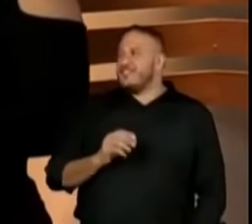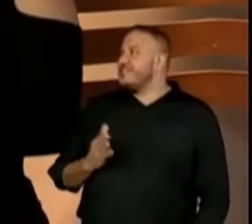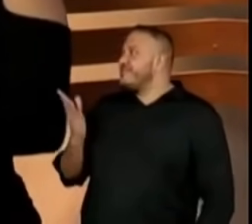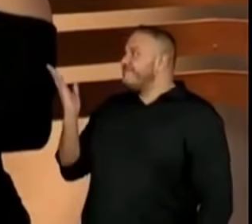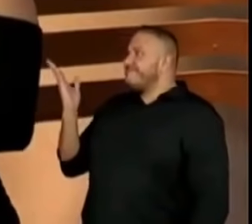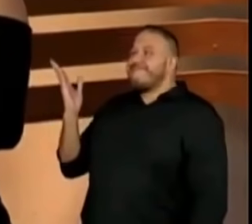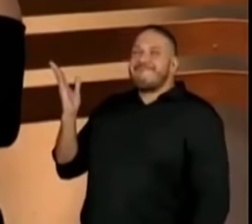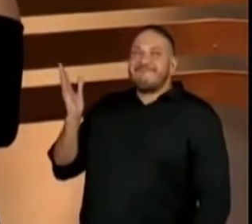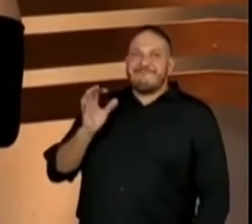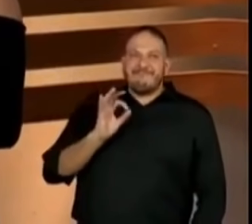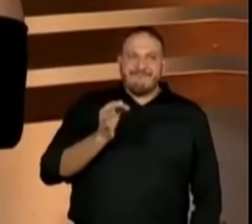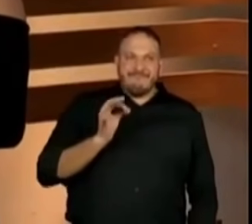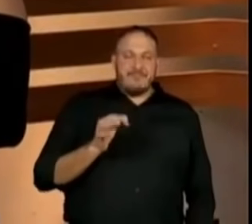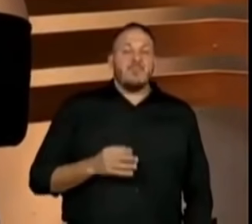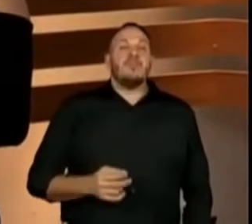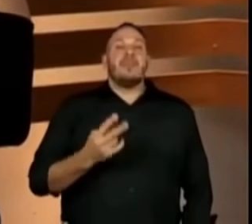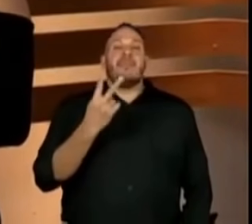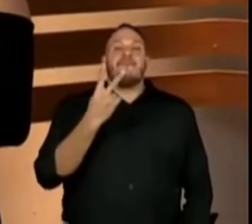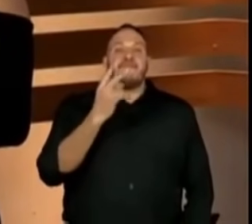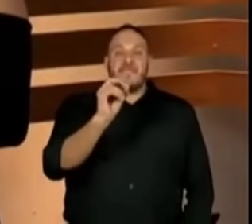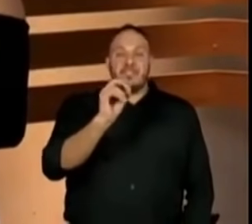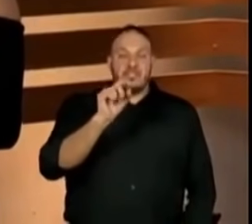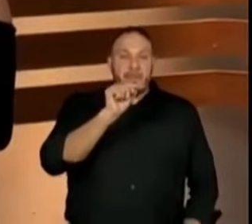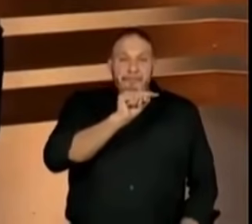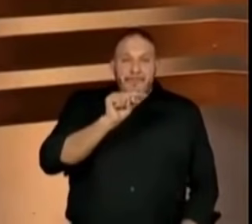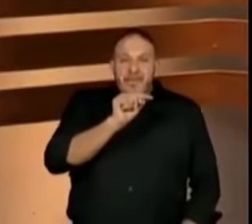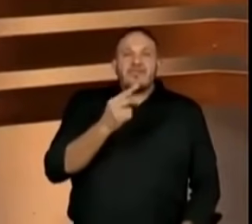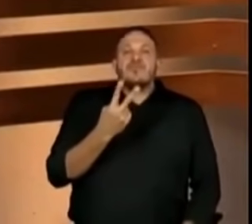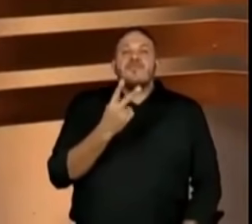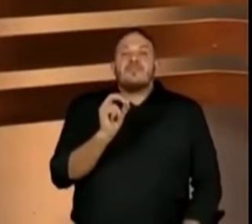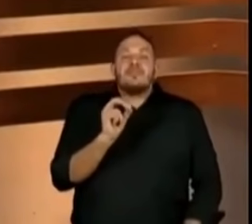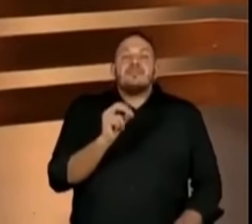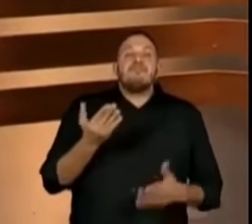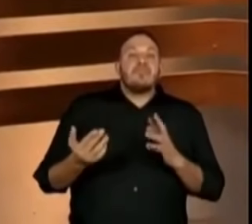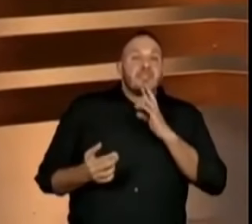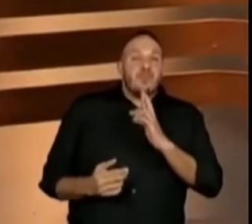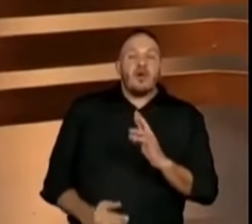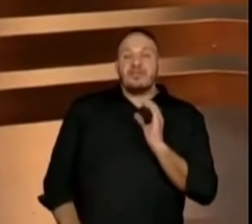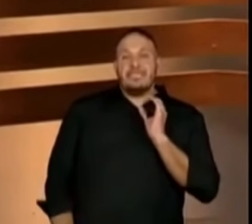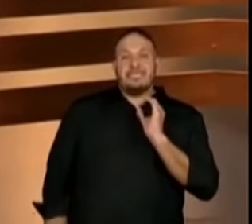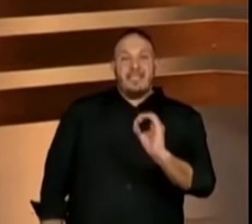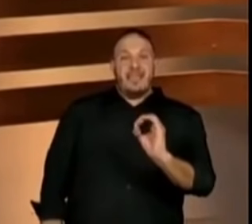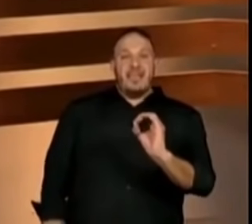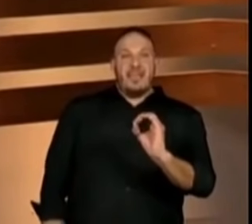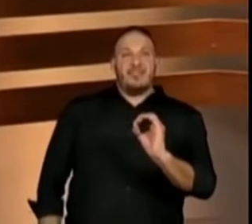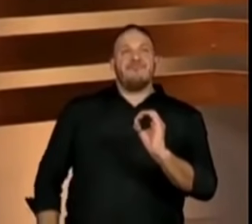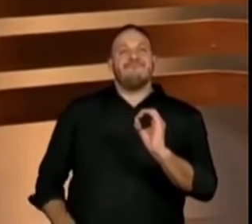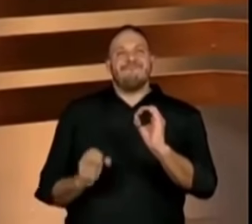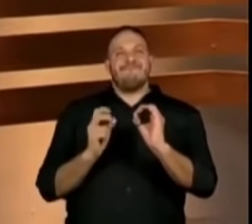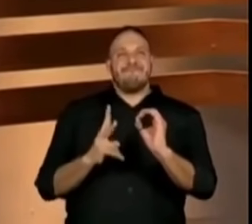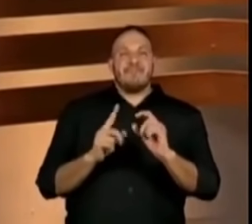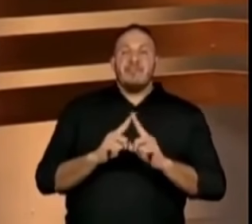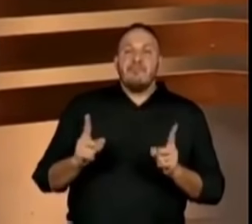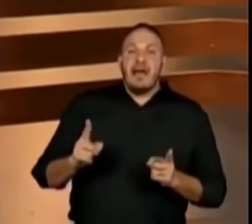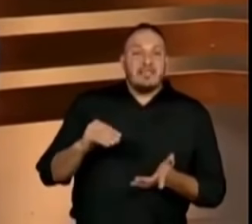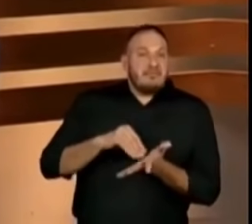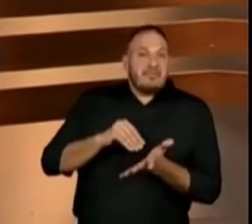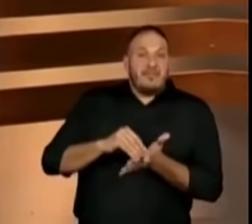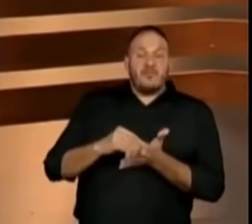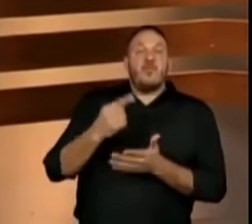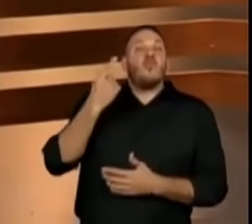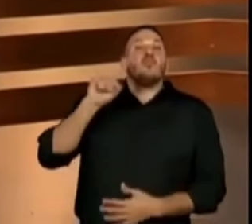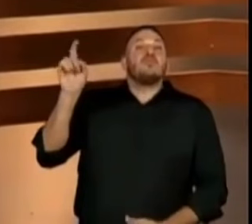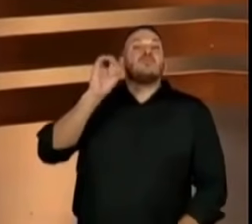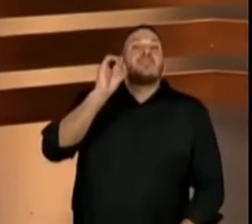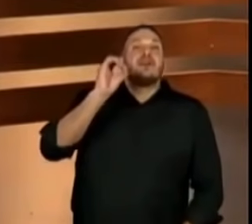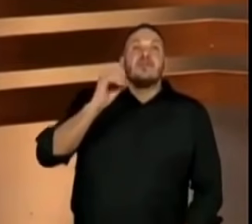ok? 20 menos 20, pessoal, é igual a zero. Só que, ó, não usei esse último